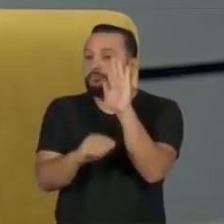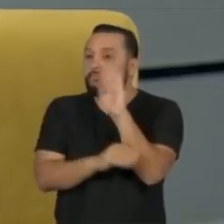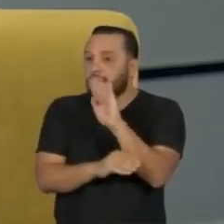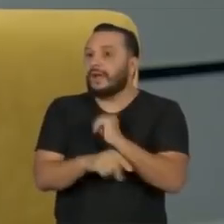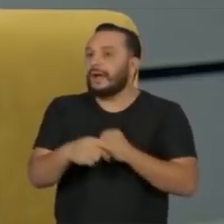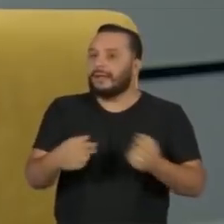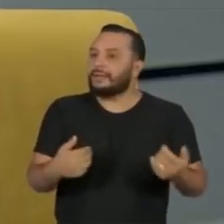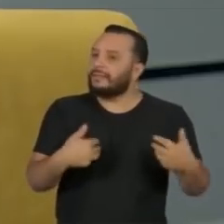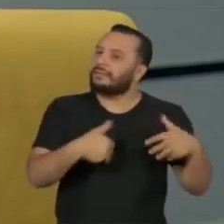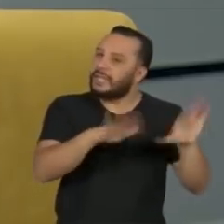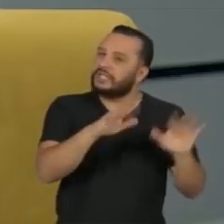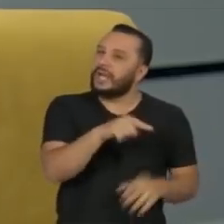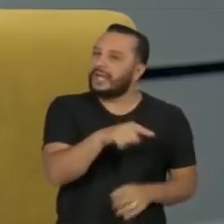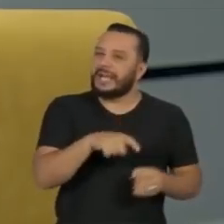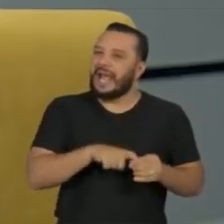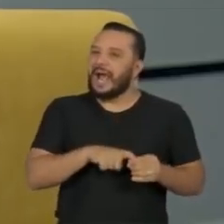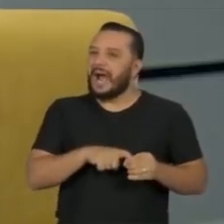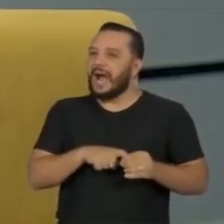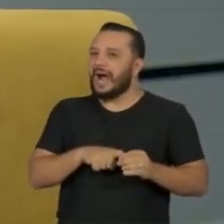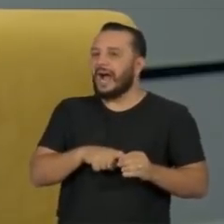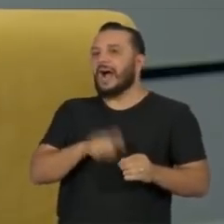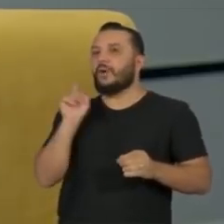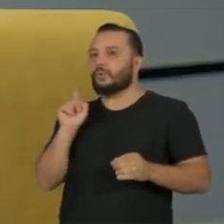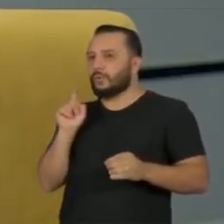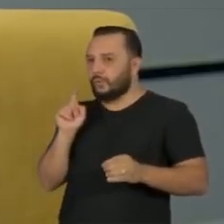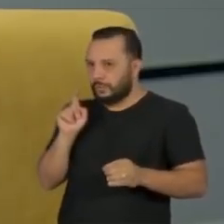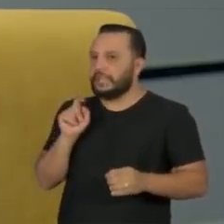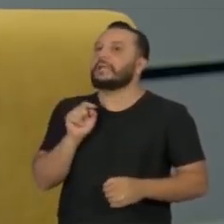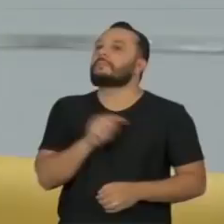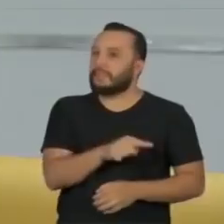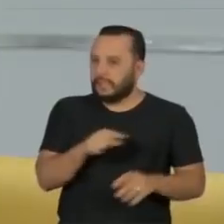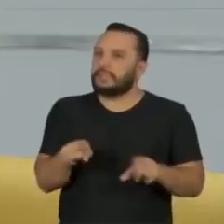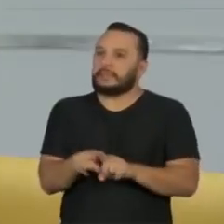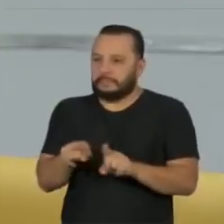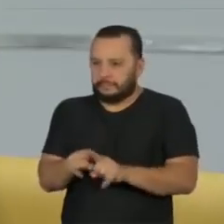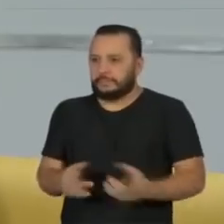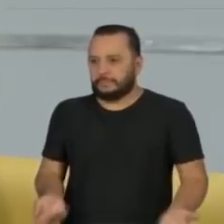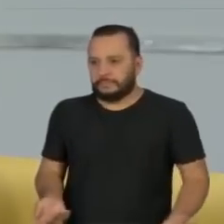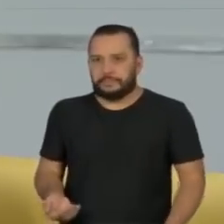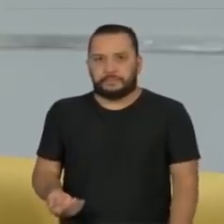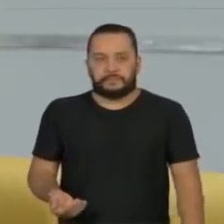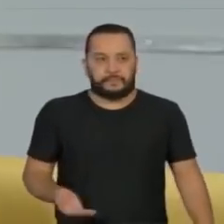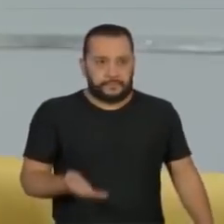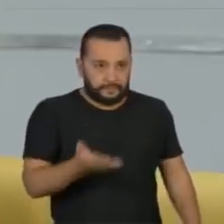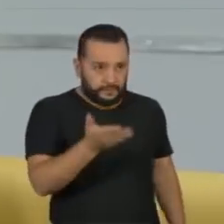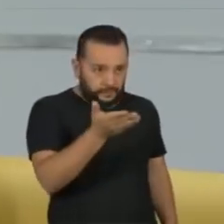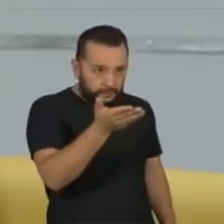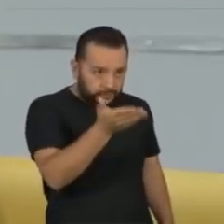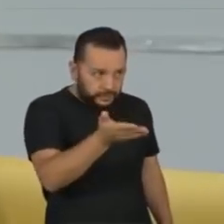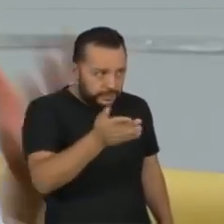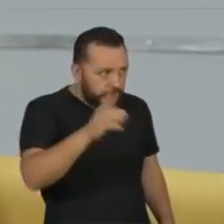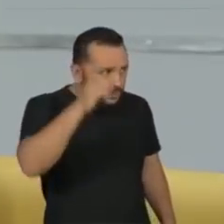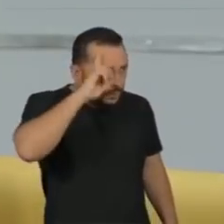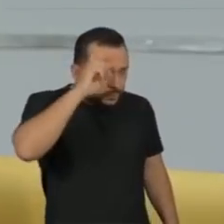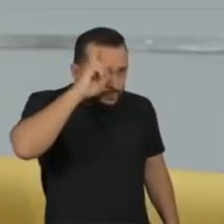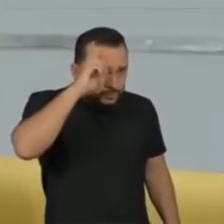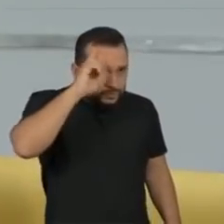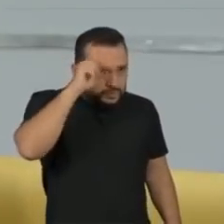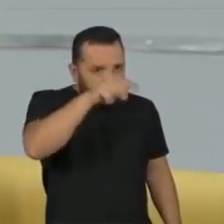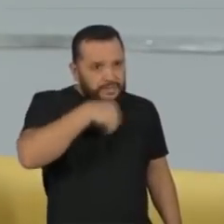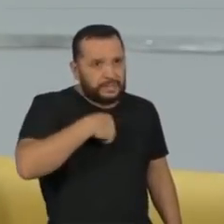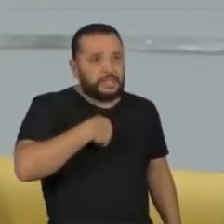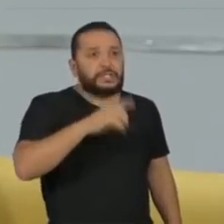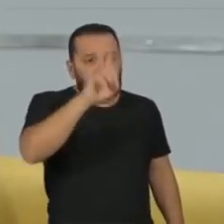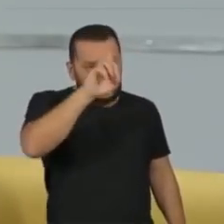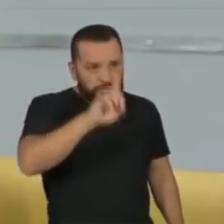autonomia para o aluno, para esse filho no decorrer da vida dele. E Fabiana, você que está no contato ali diário, como diretora de